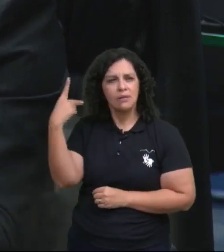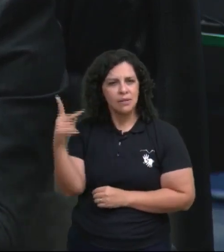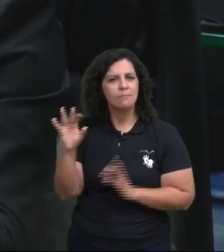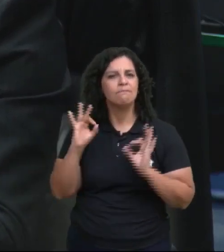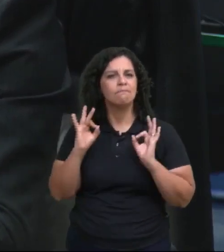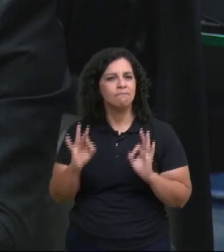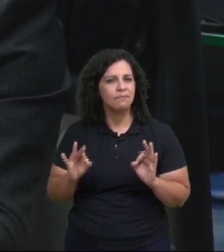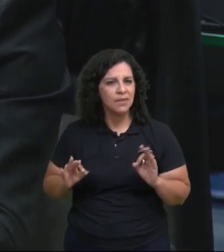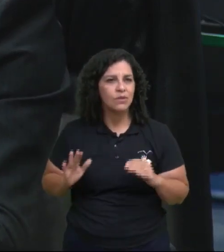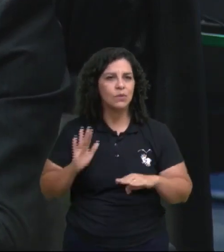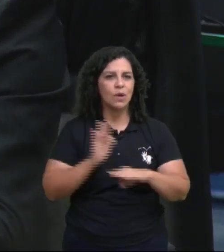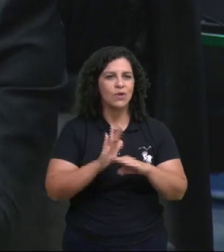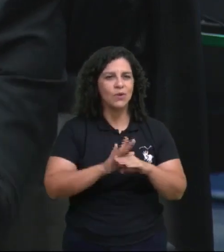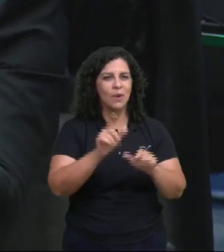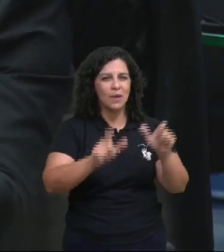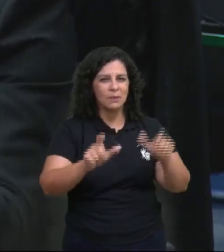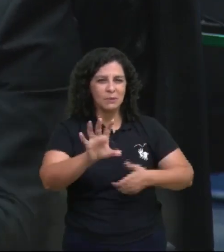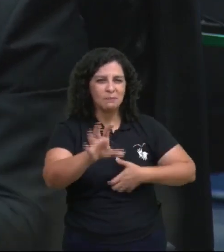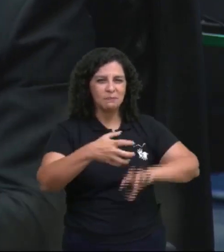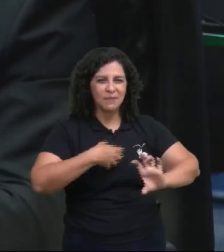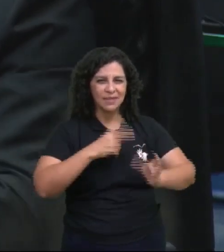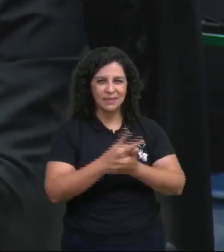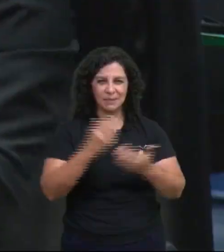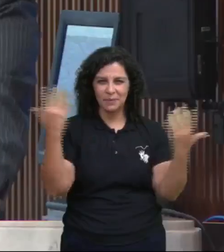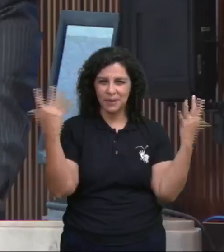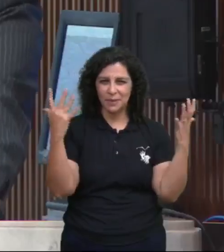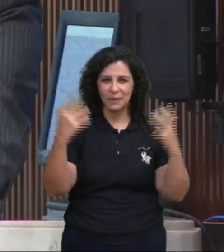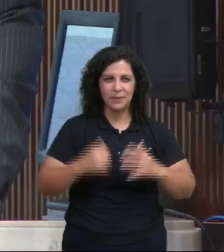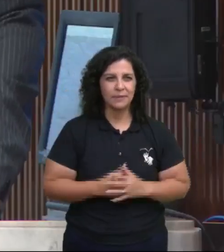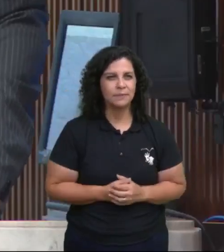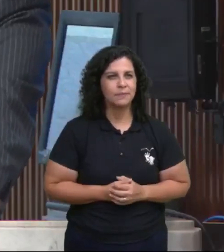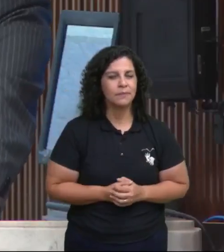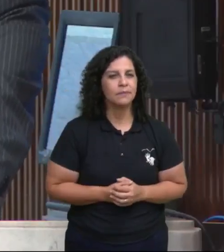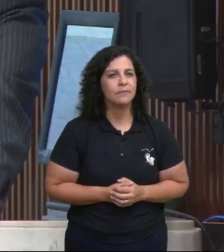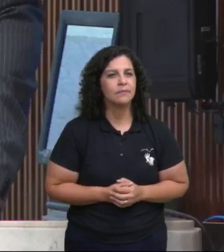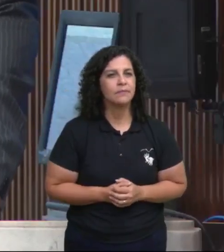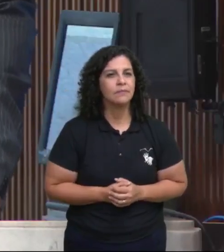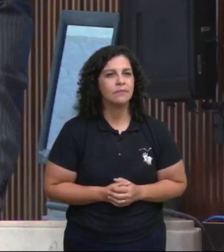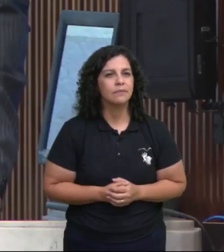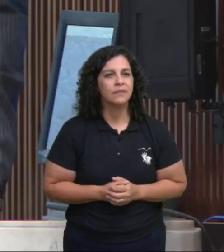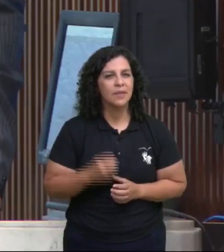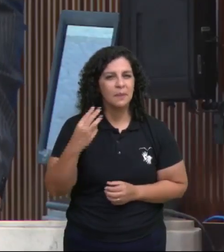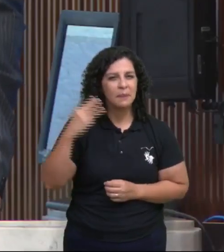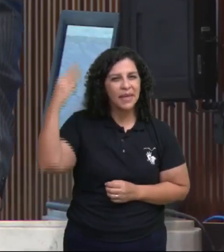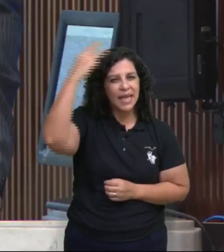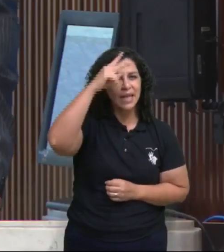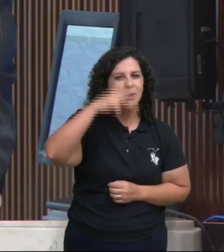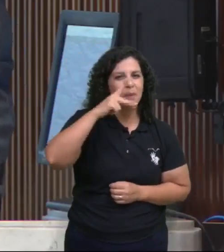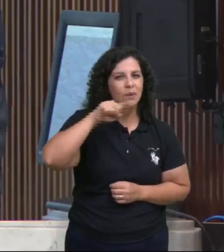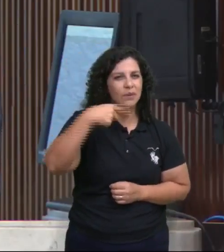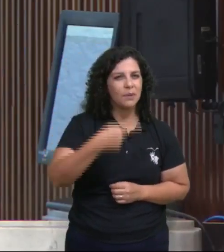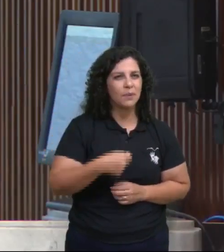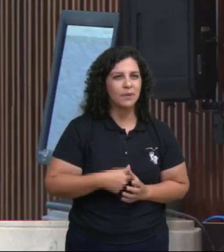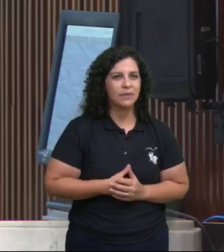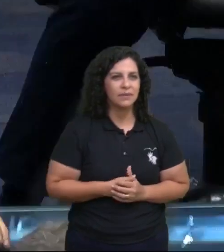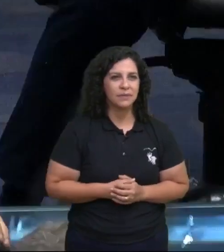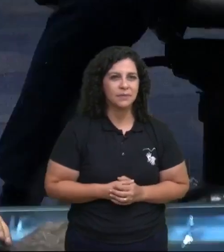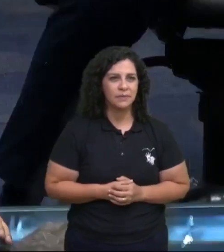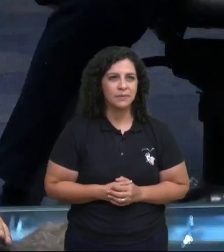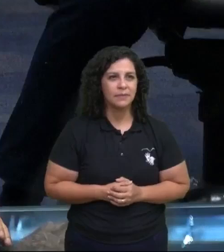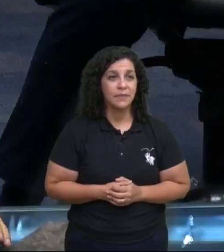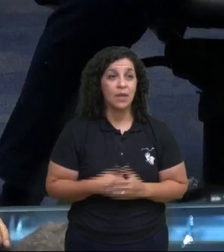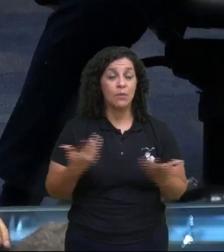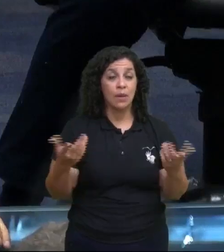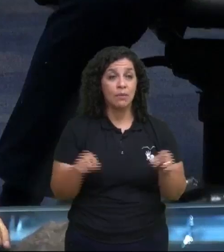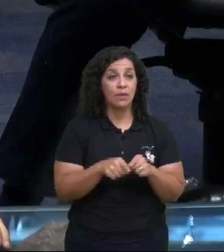se somou às dores das outras pessoas. Parabéns. Obrigado. Maurício, Miguelito e Paulo Gomes. Eu também gostaria de fazer aqui a minha saudação ao